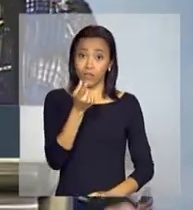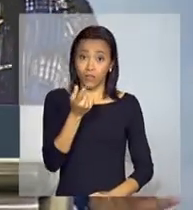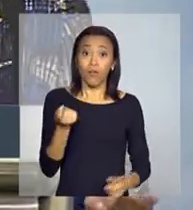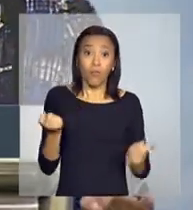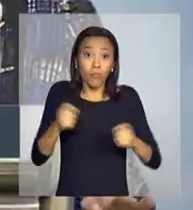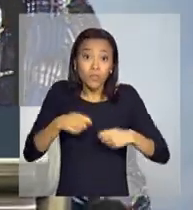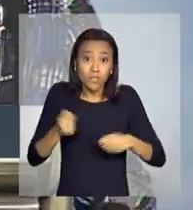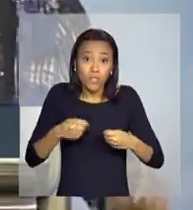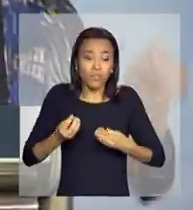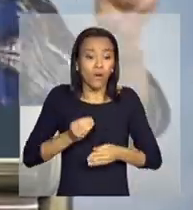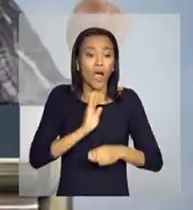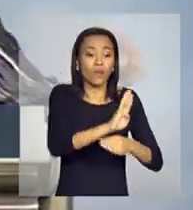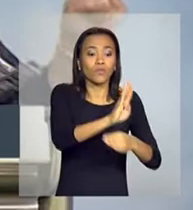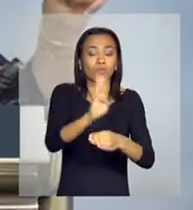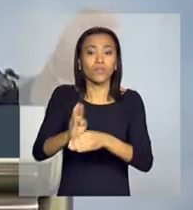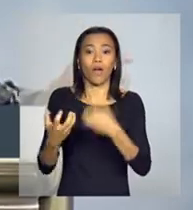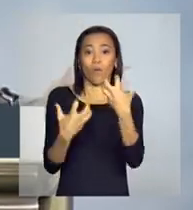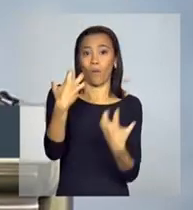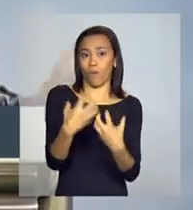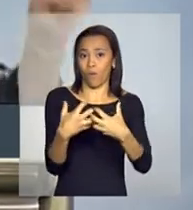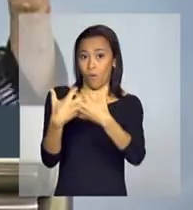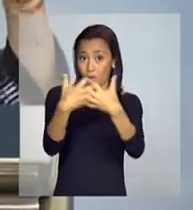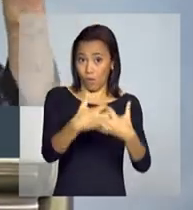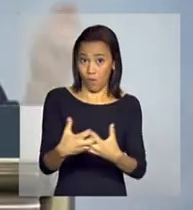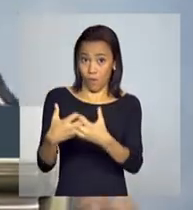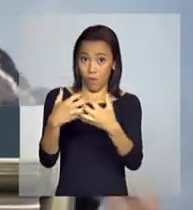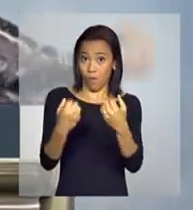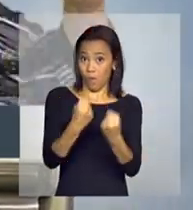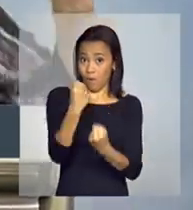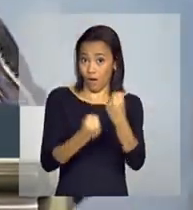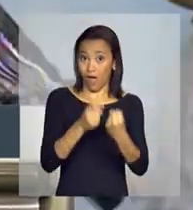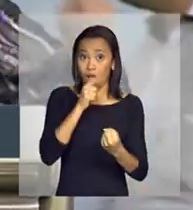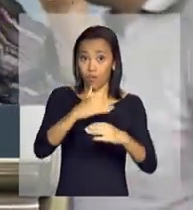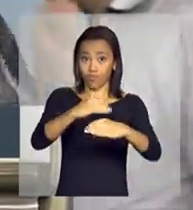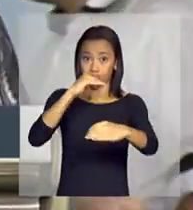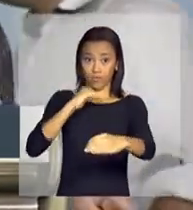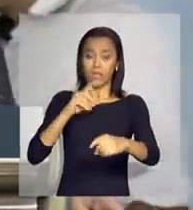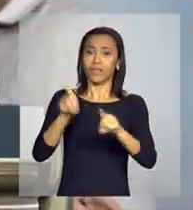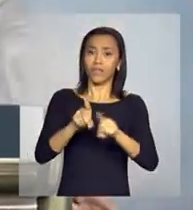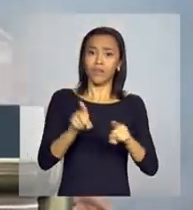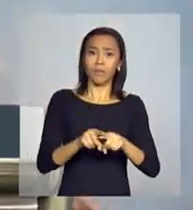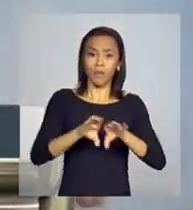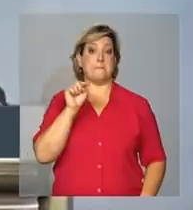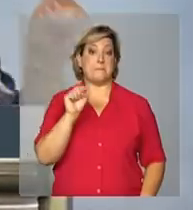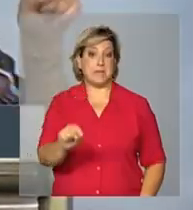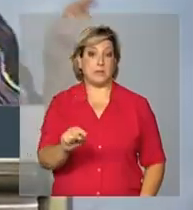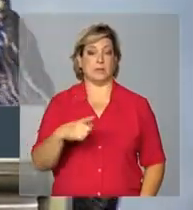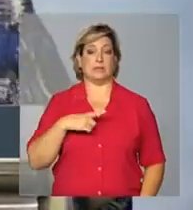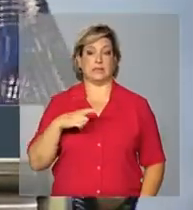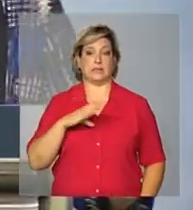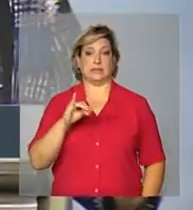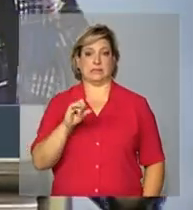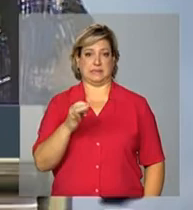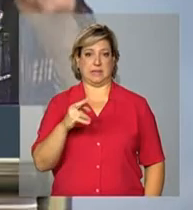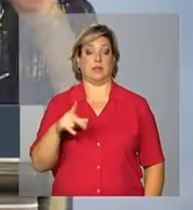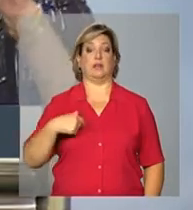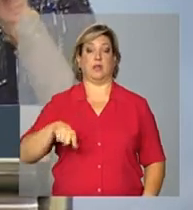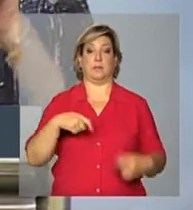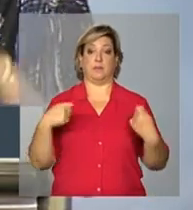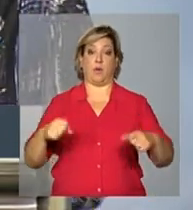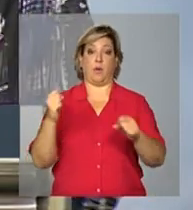fazer carro-pipa, que as cisternas, as 750 mil cisternas que nós temos de construir